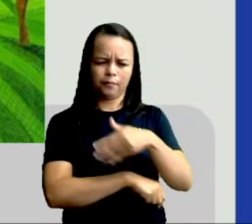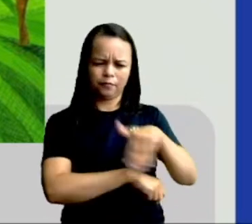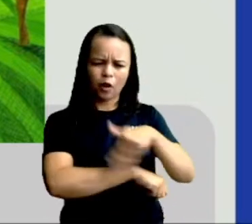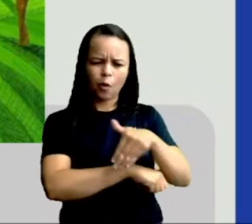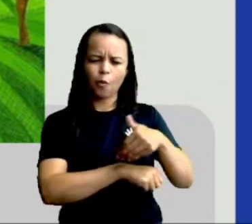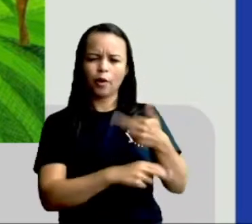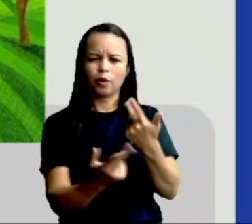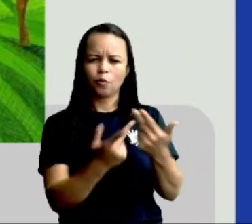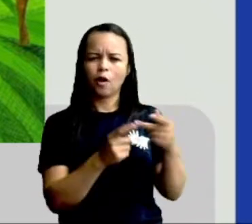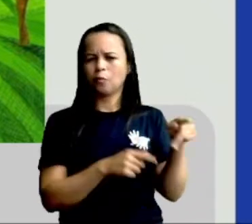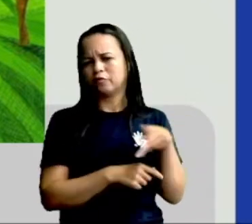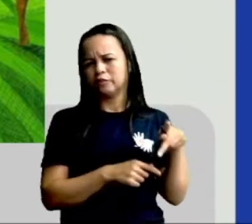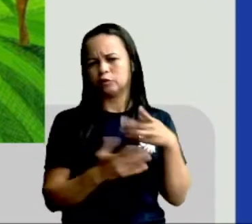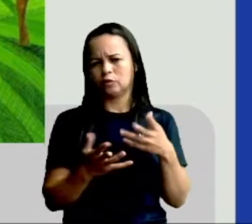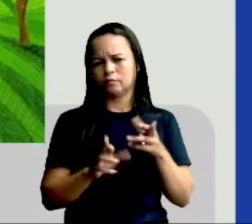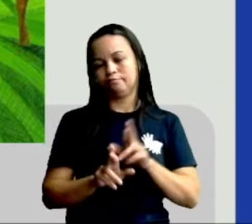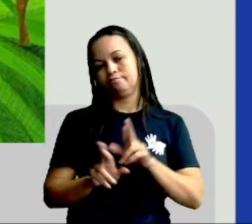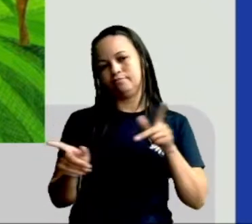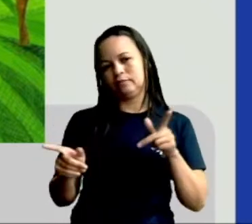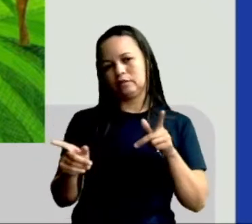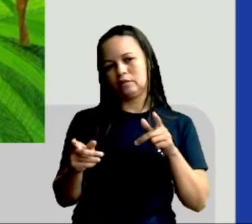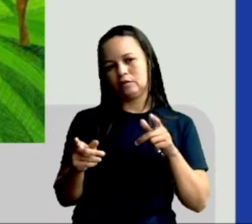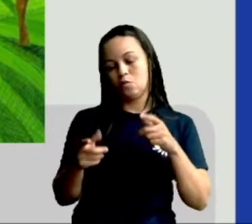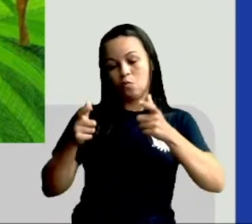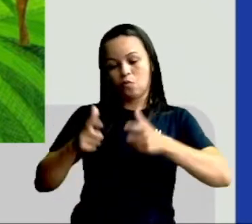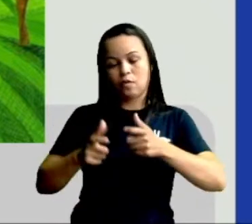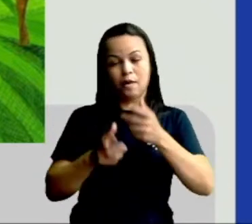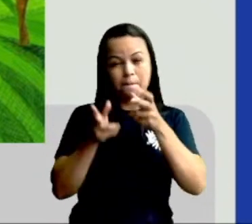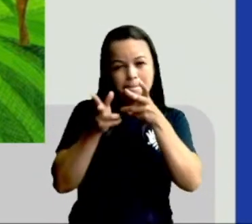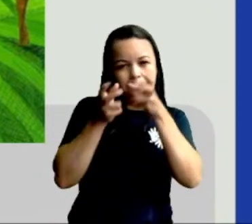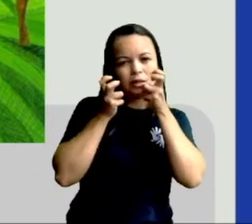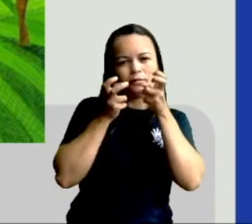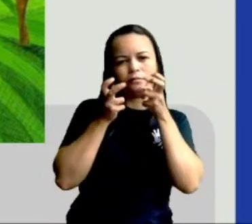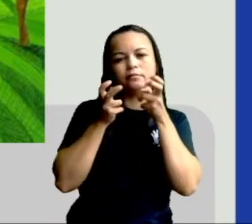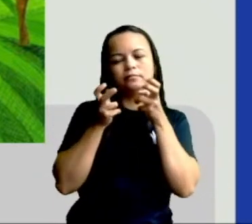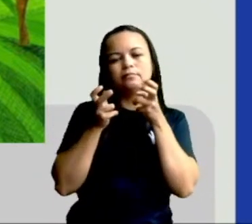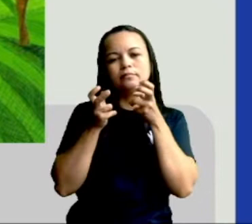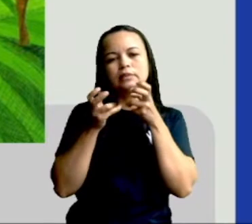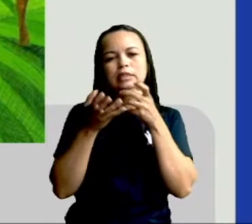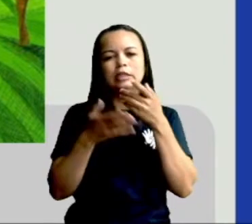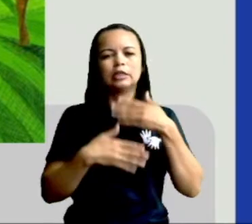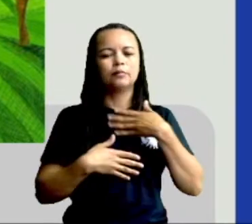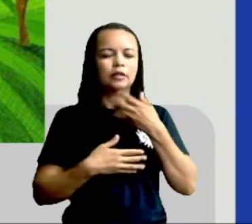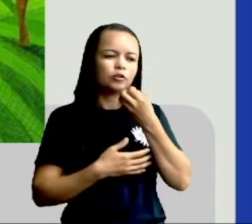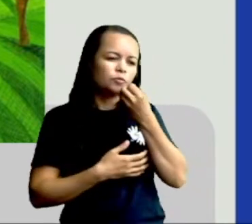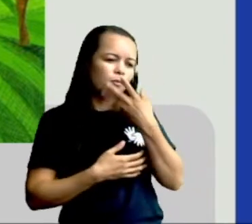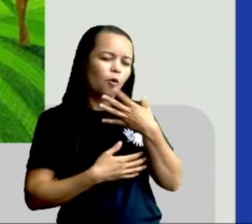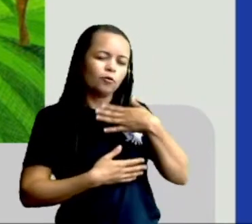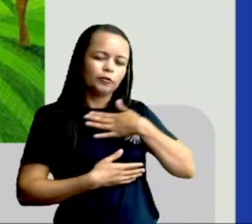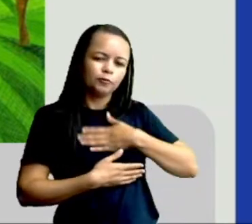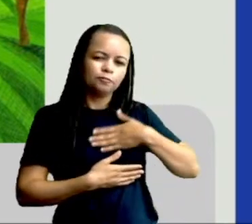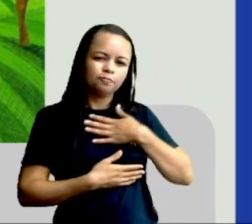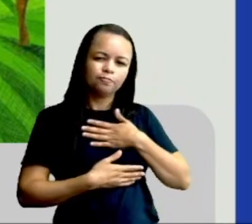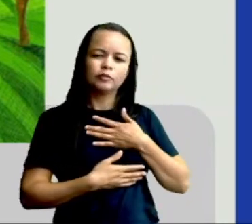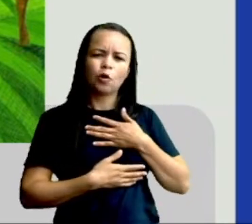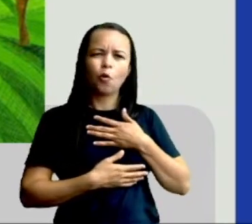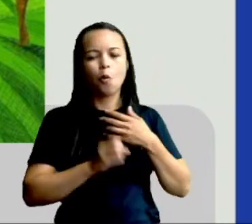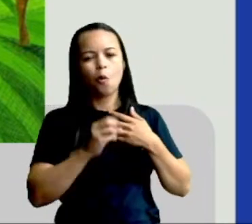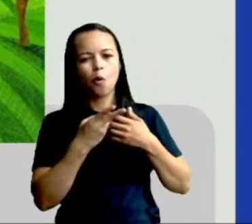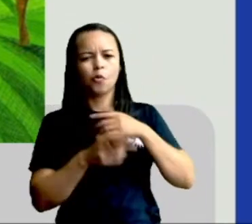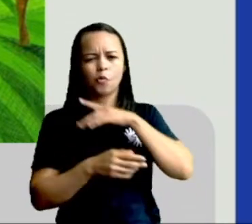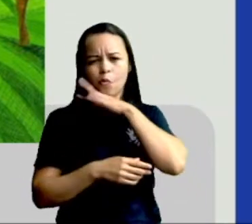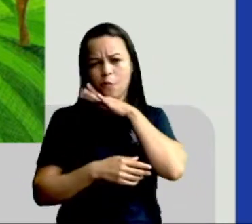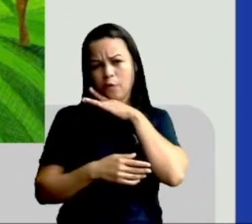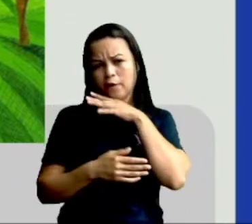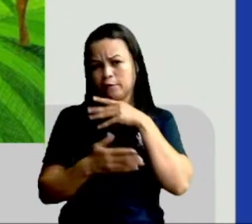Professora mas é diferente porque o lugar que eu percebo o lugar que me traz de boa e Sensações vou Sensações ruins